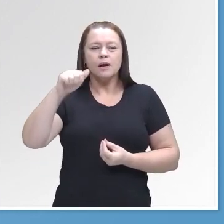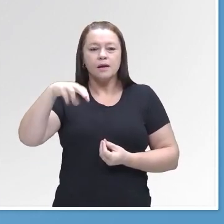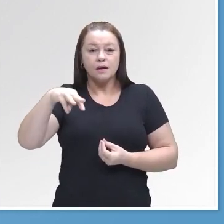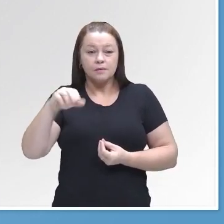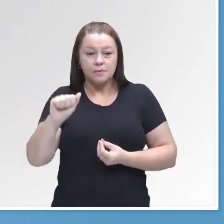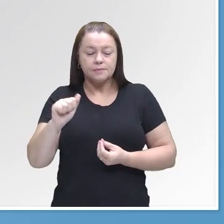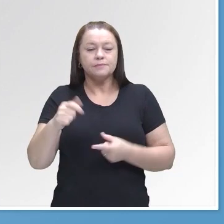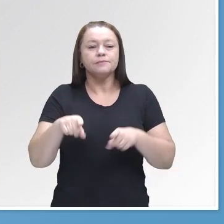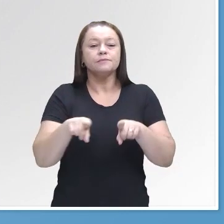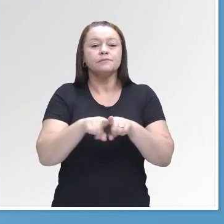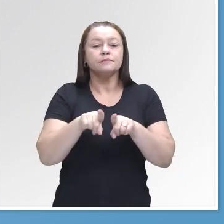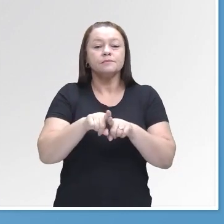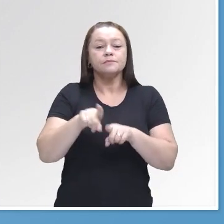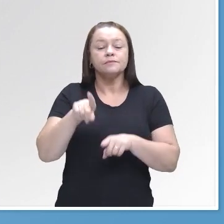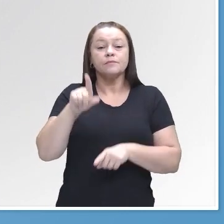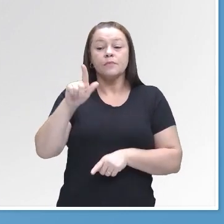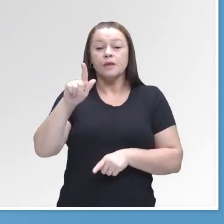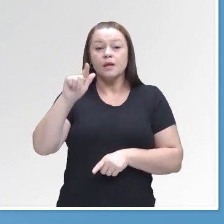grama